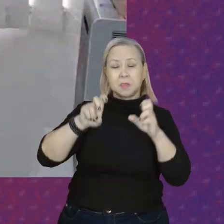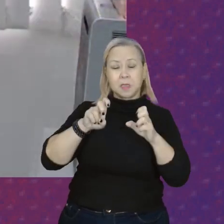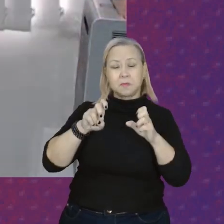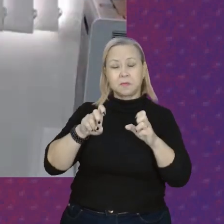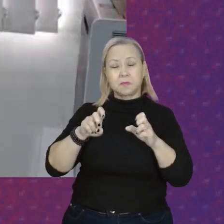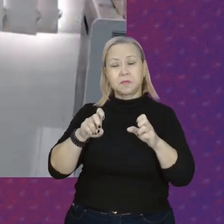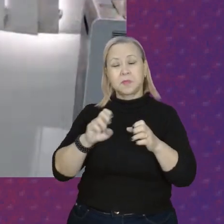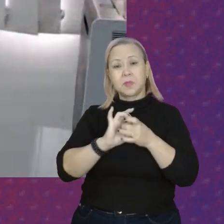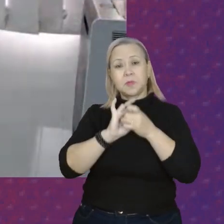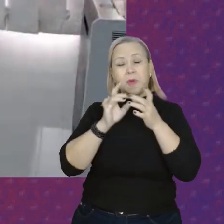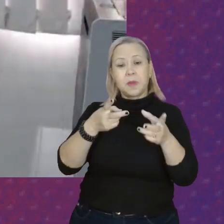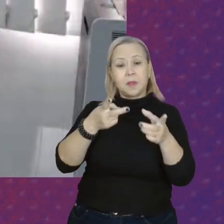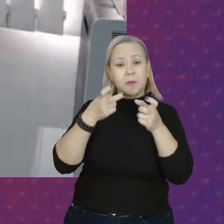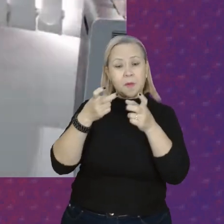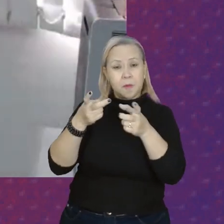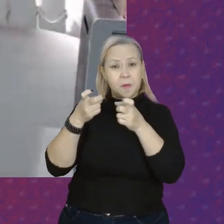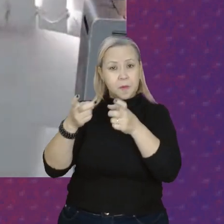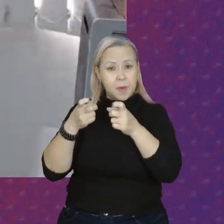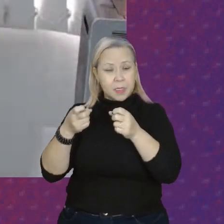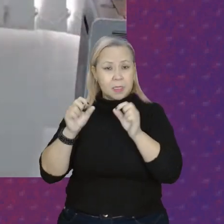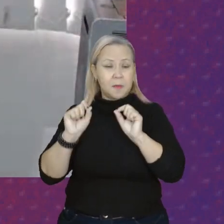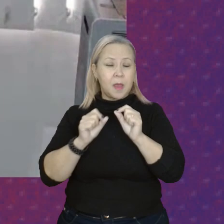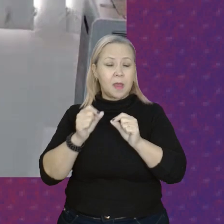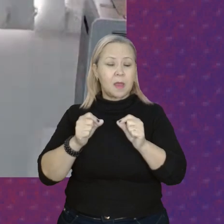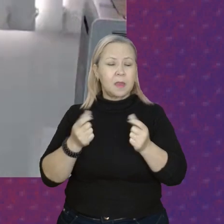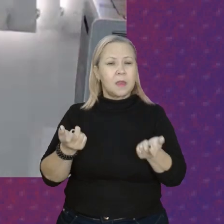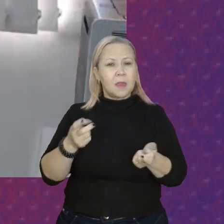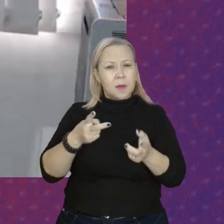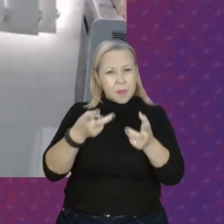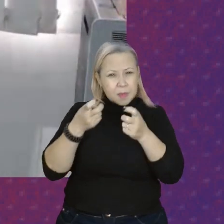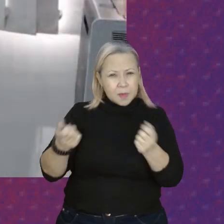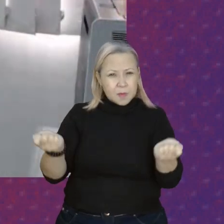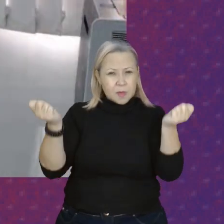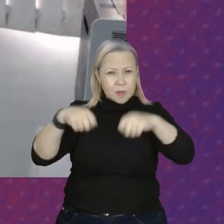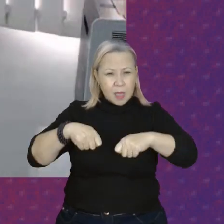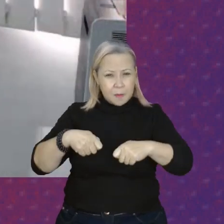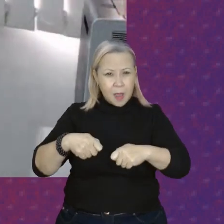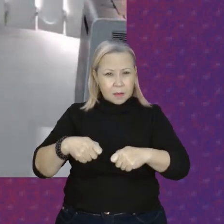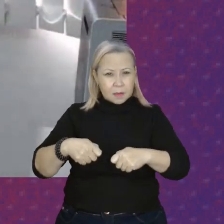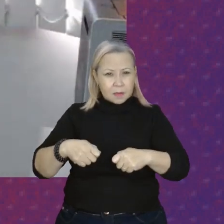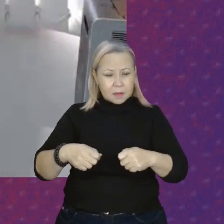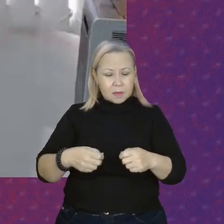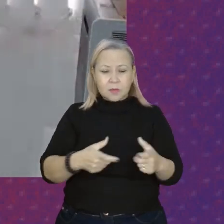permitem enxergar e entender que somos capazes de ocupar os espaços de poder,